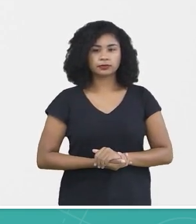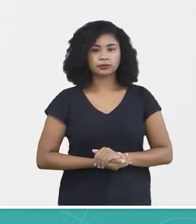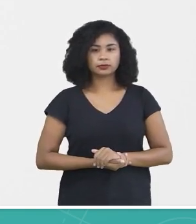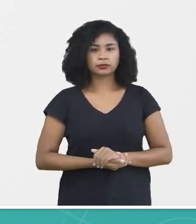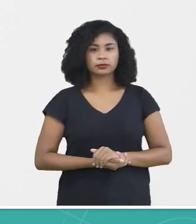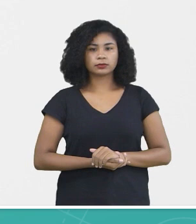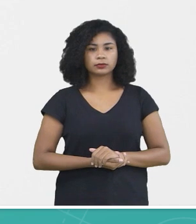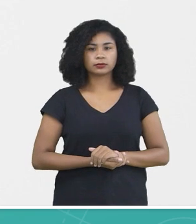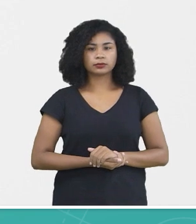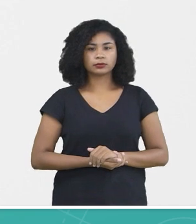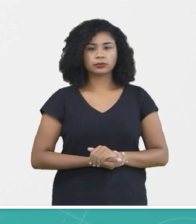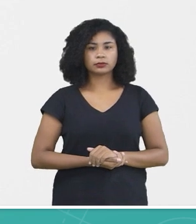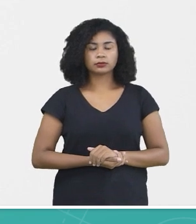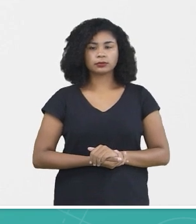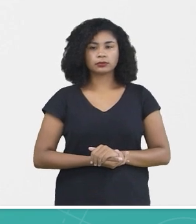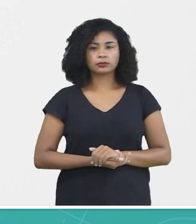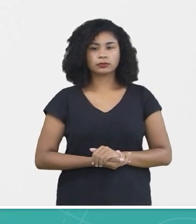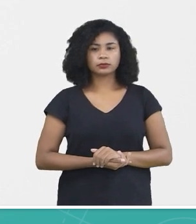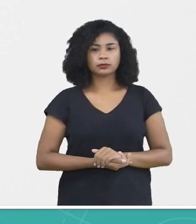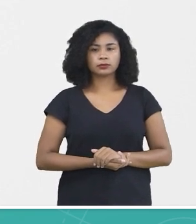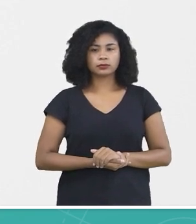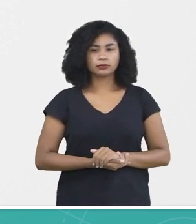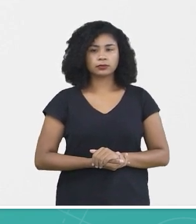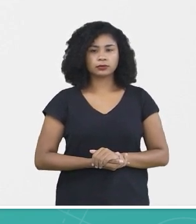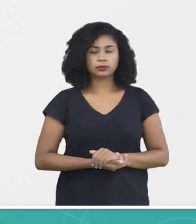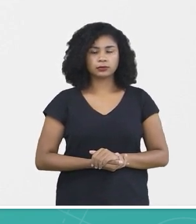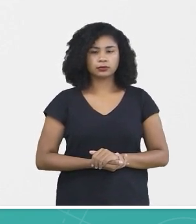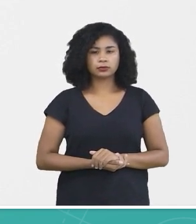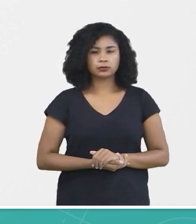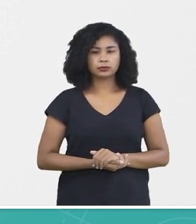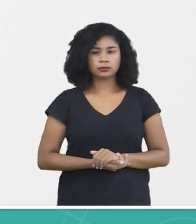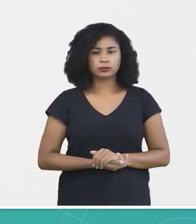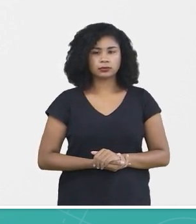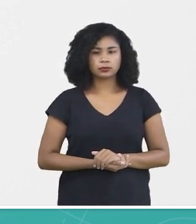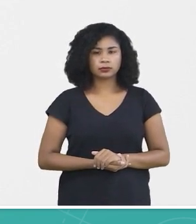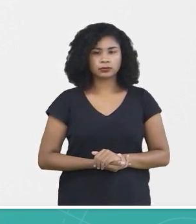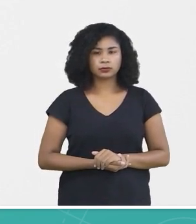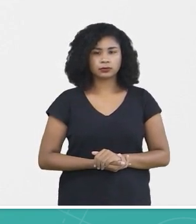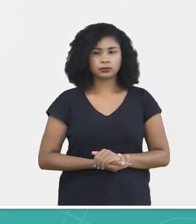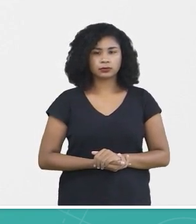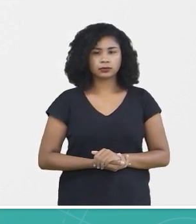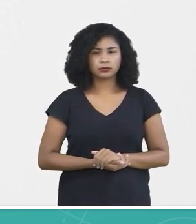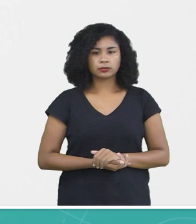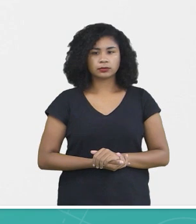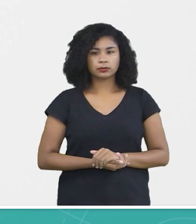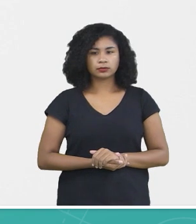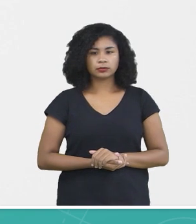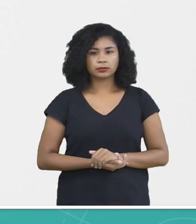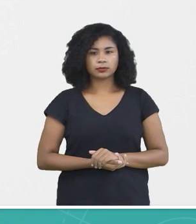né? Como se fosse no caderno. Ó, você fiz uma aqui.